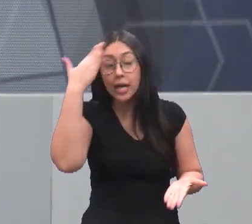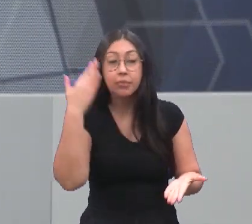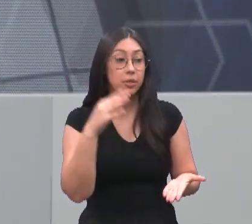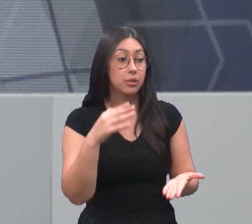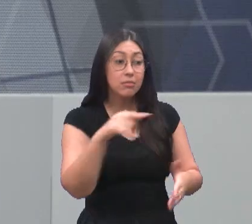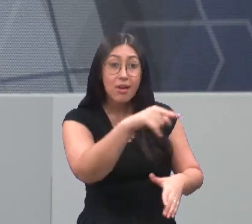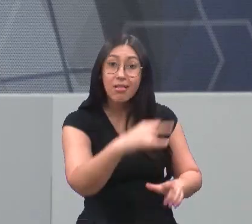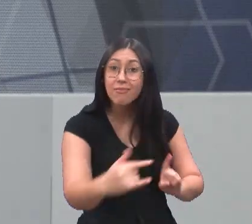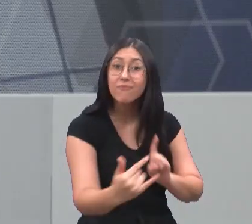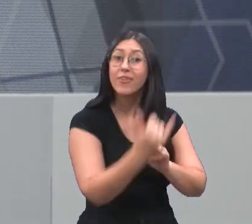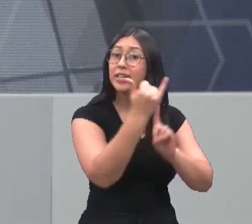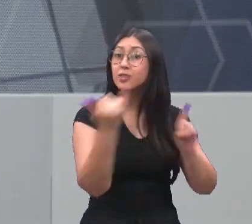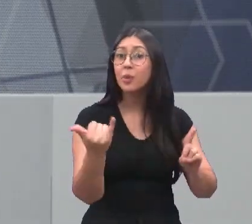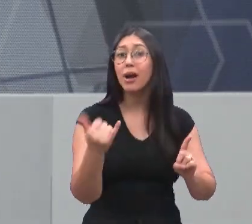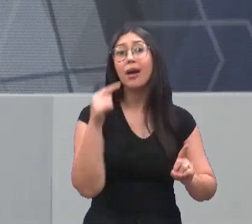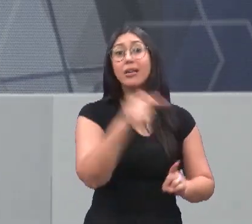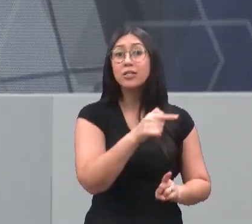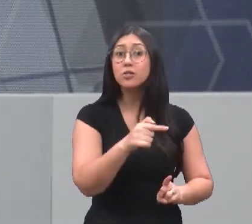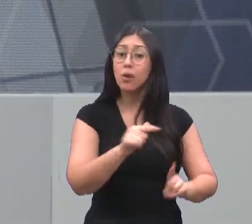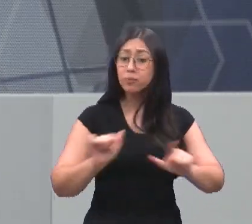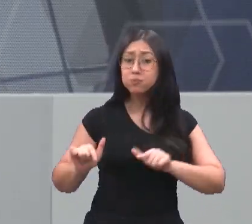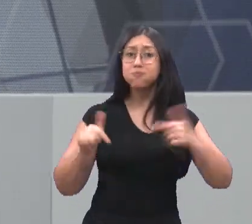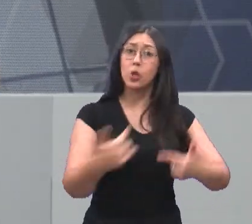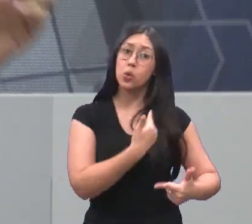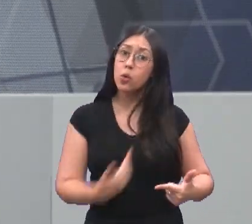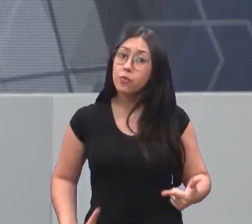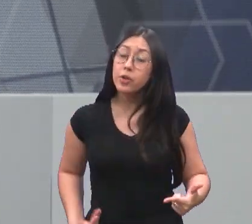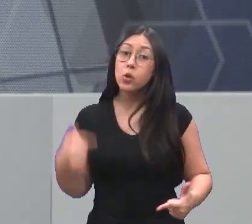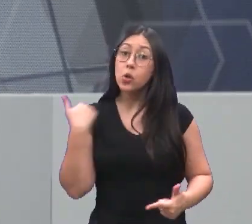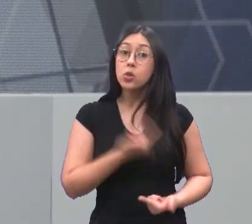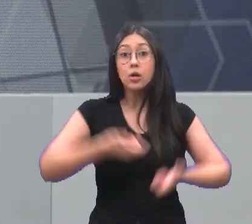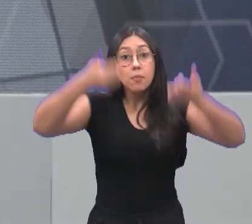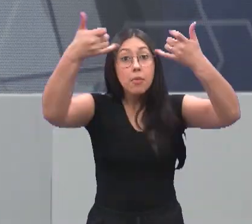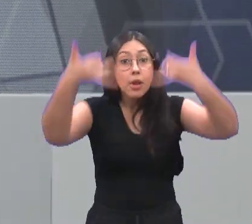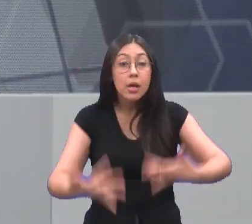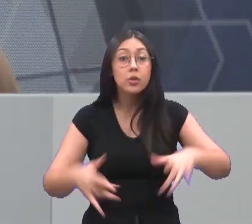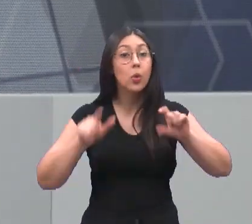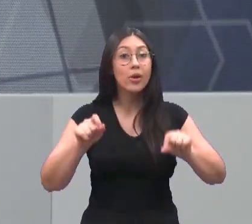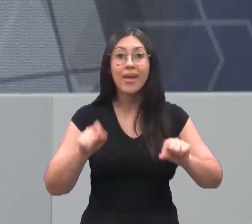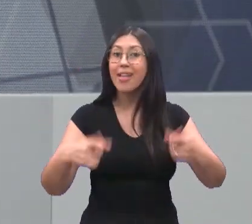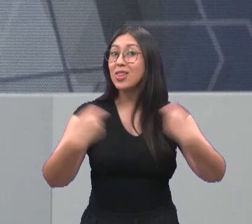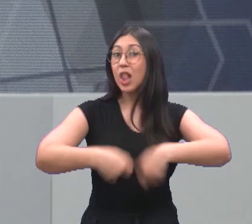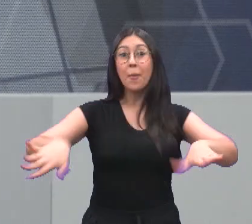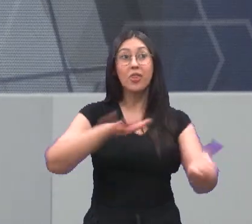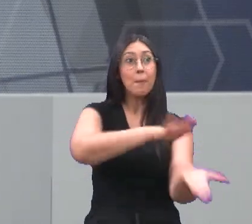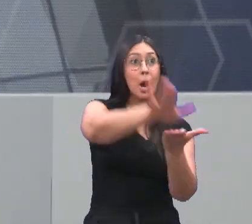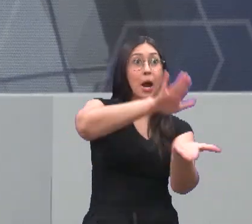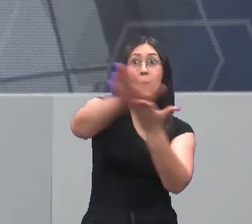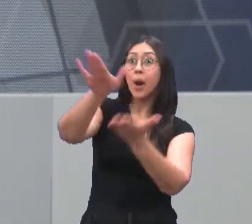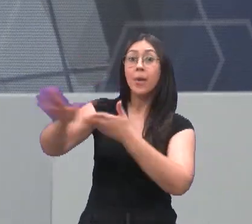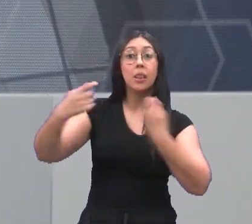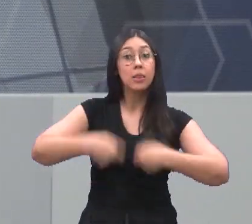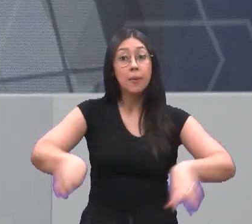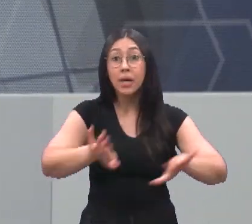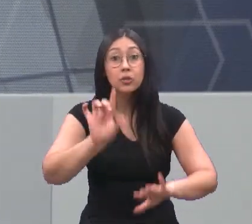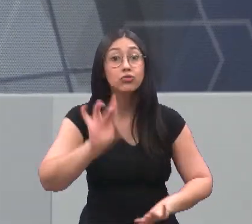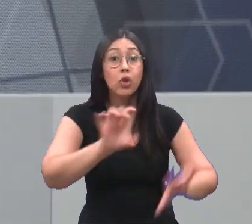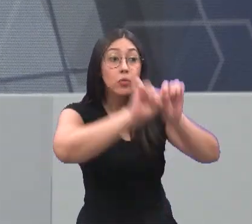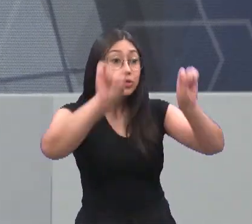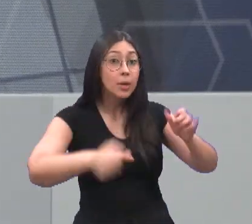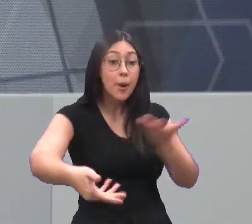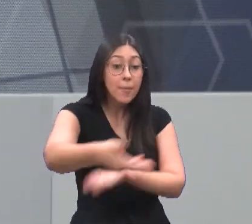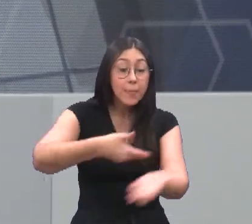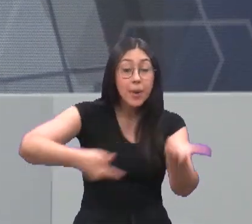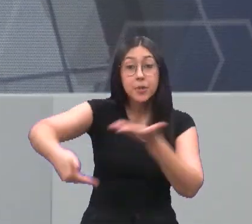constrangimentos. Isso é política pública. Nós estamos falando de não aumentar dinheiro, é só melhorar o sistema e dialogar